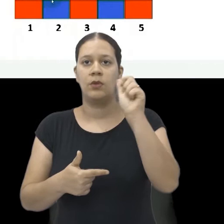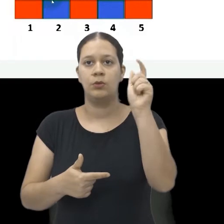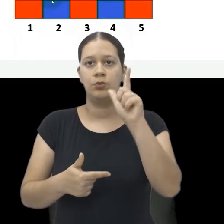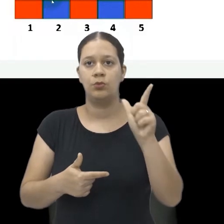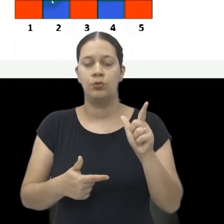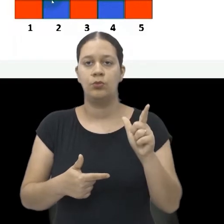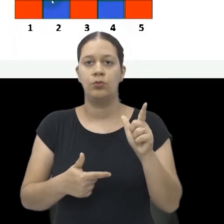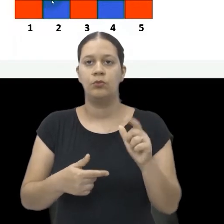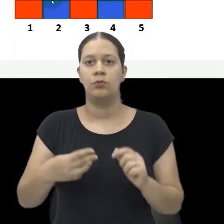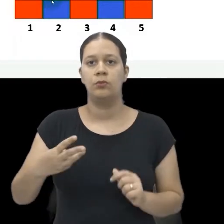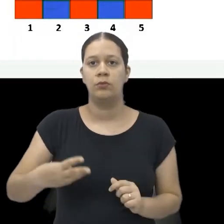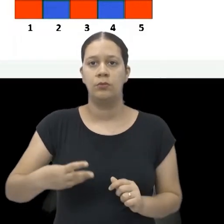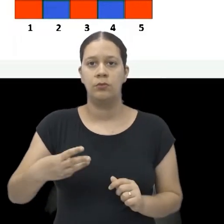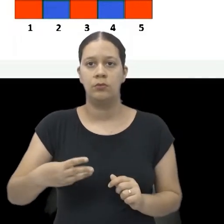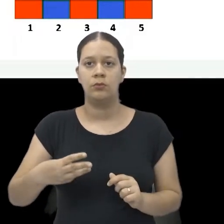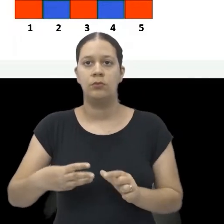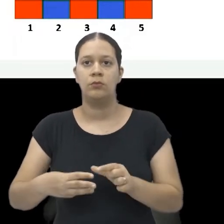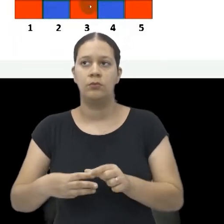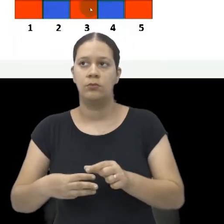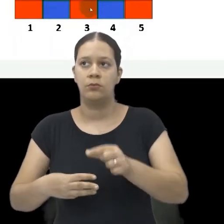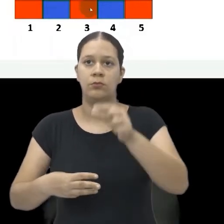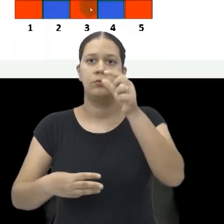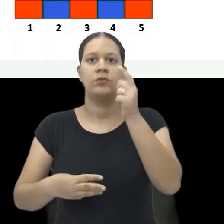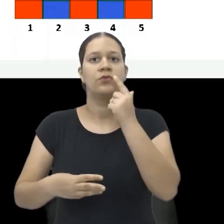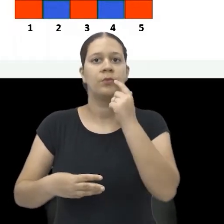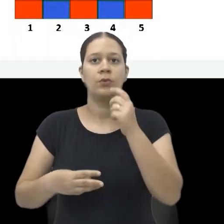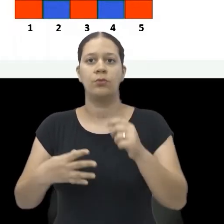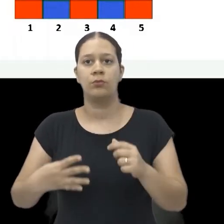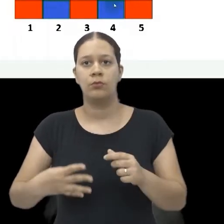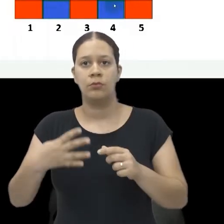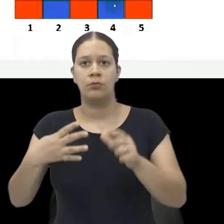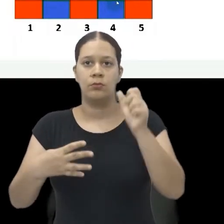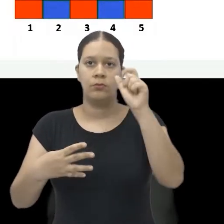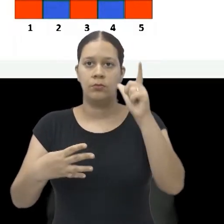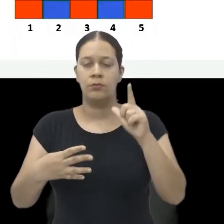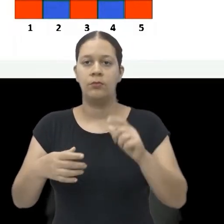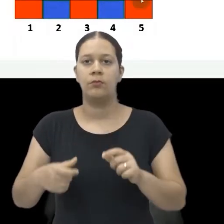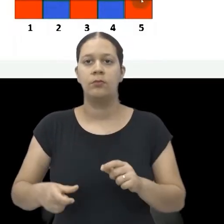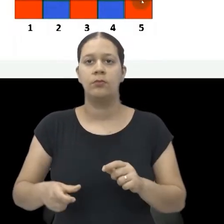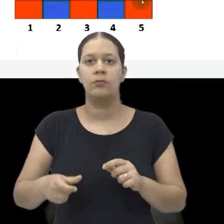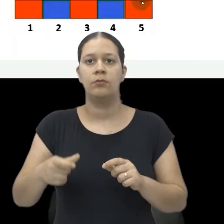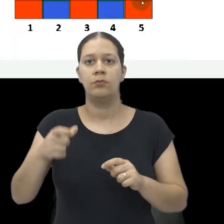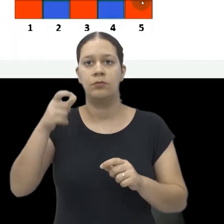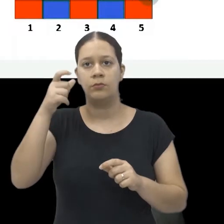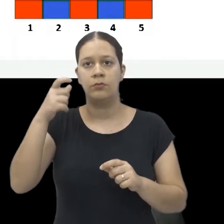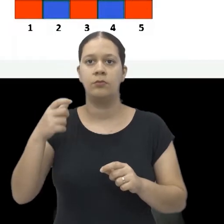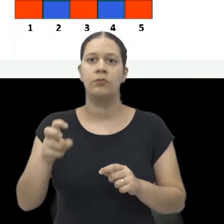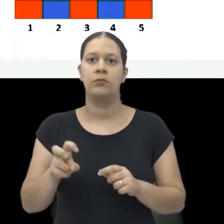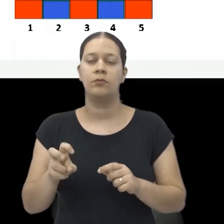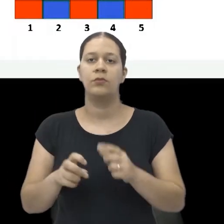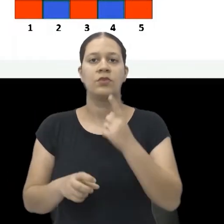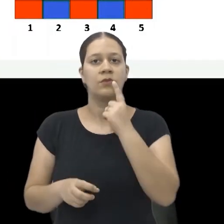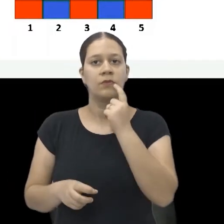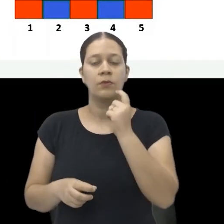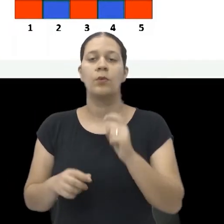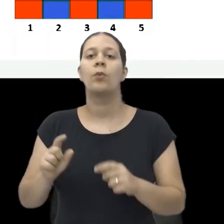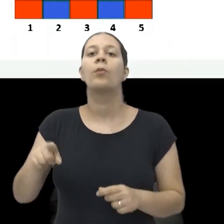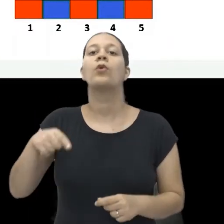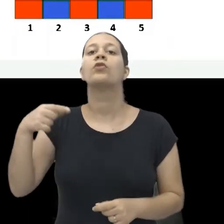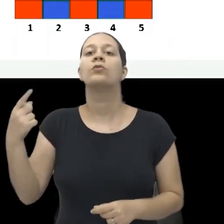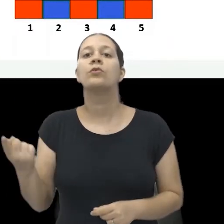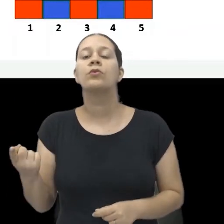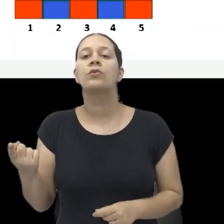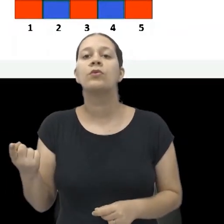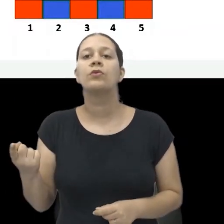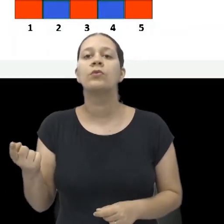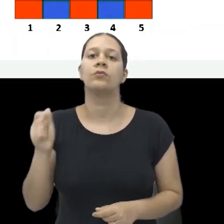segundo termo, azul, o próximo vermelho, o próximo azul, o próximo vermelho. Então o próximo termo aqui vai ser